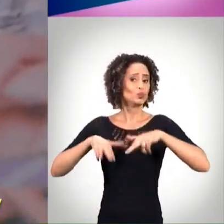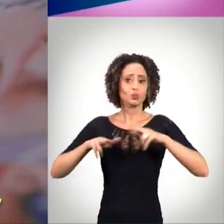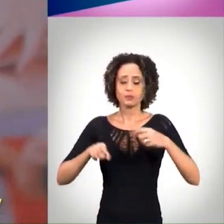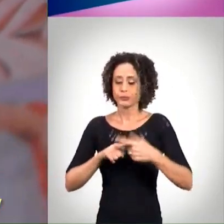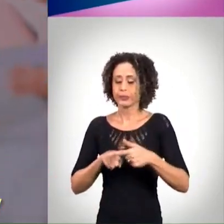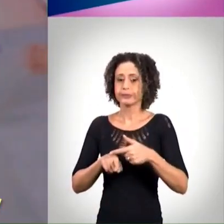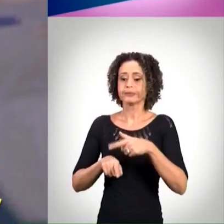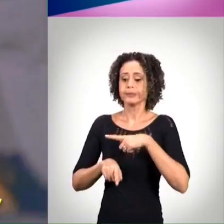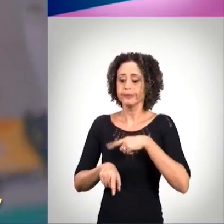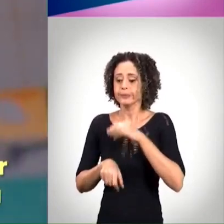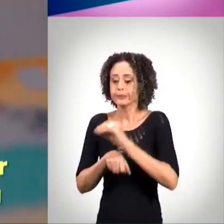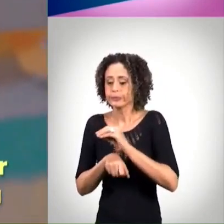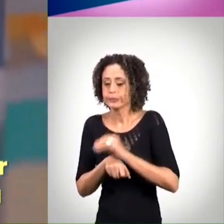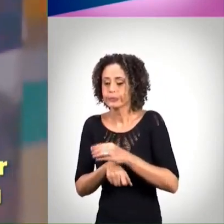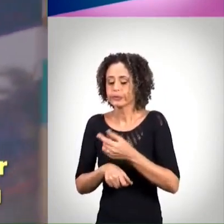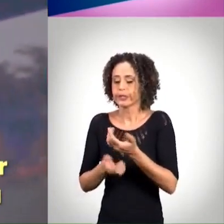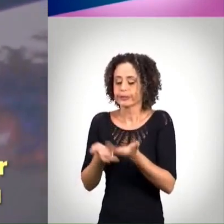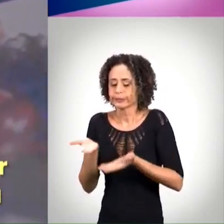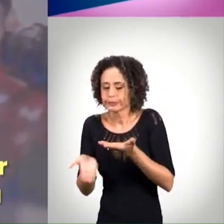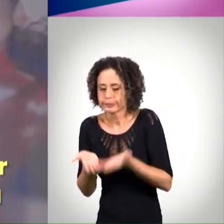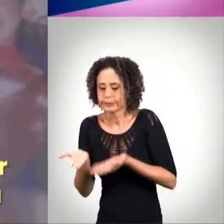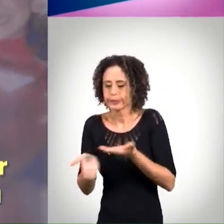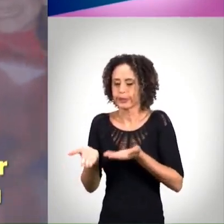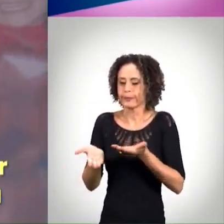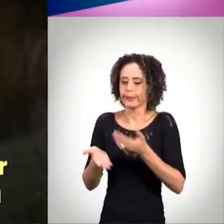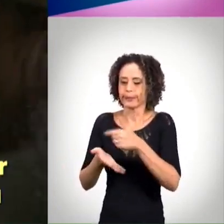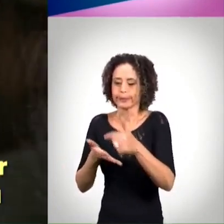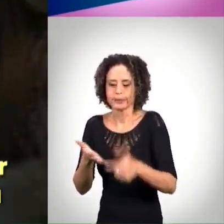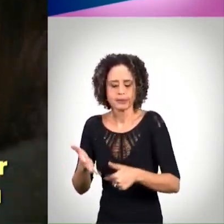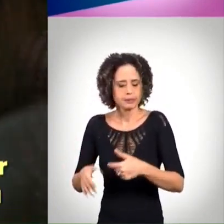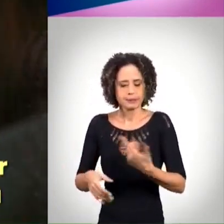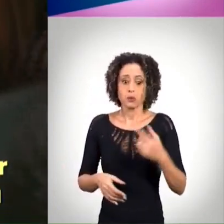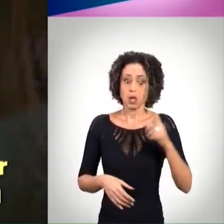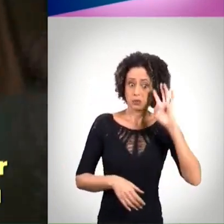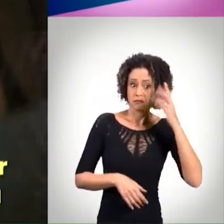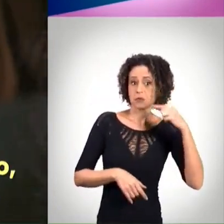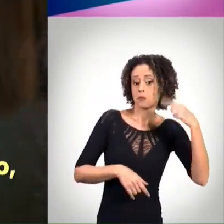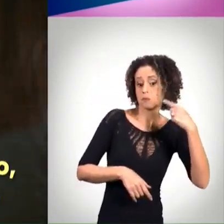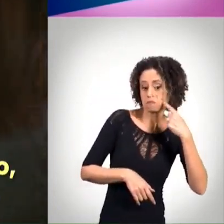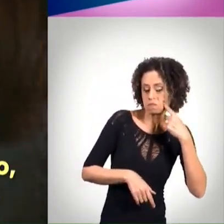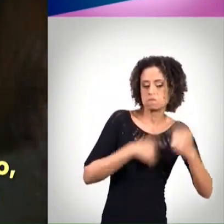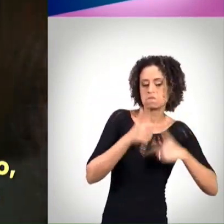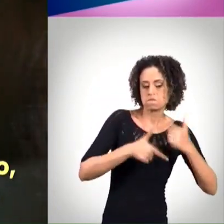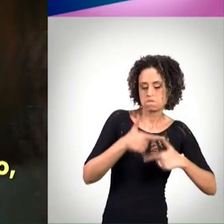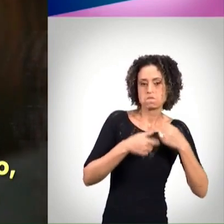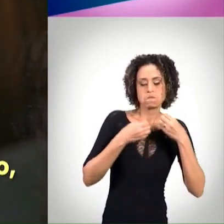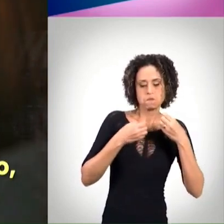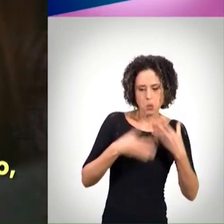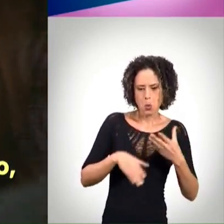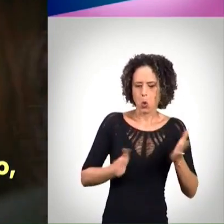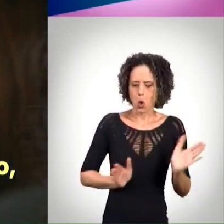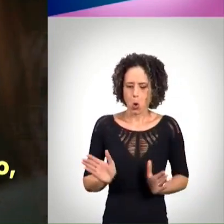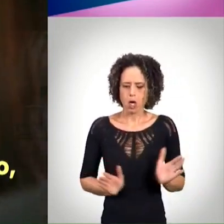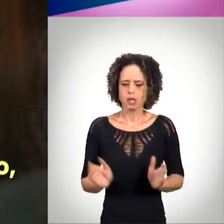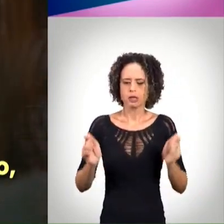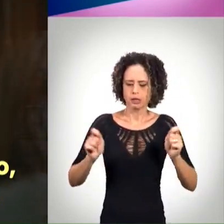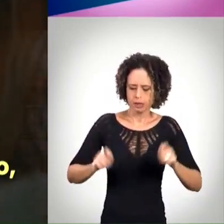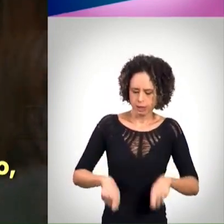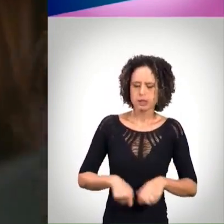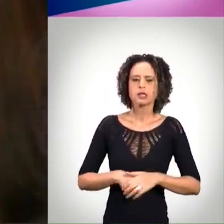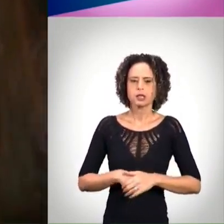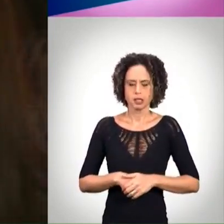as demandas de terapias, de cuidado que eu tenho que ter com ele, então eu advogo no meu escritório, fazendo o meu horário,